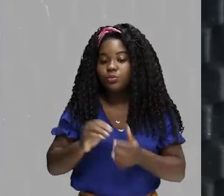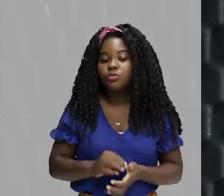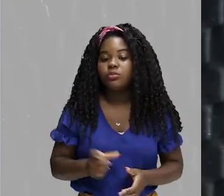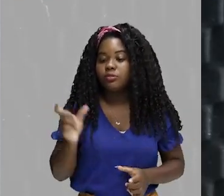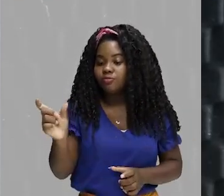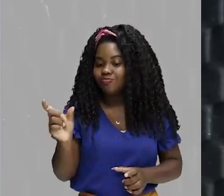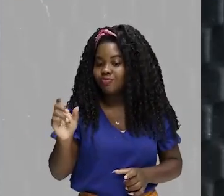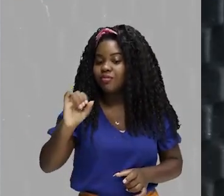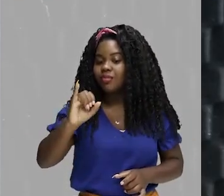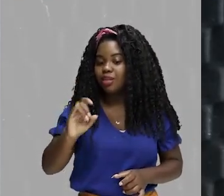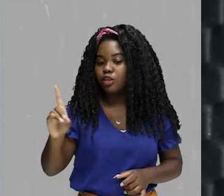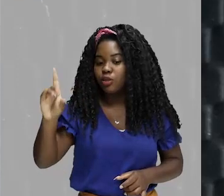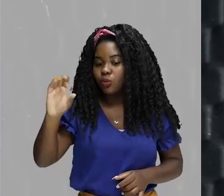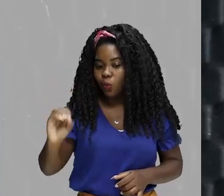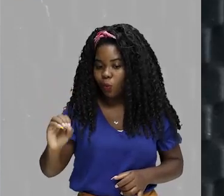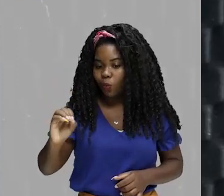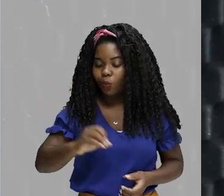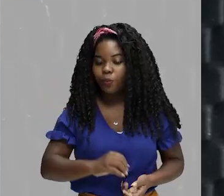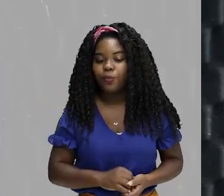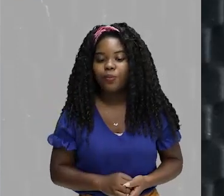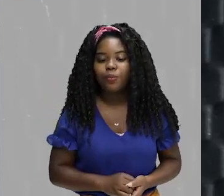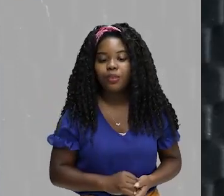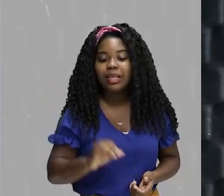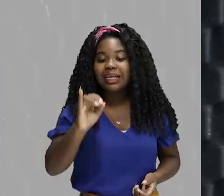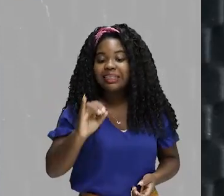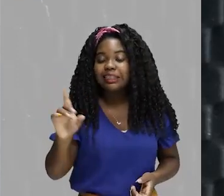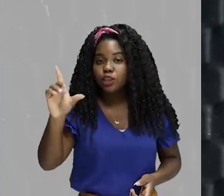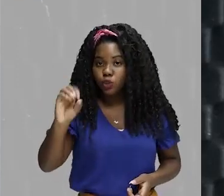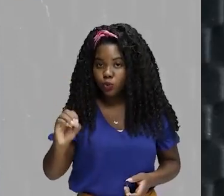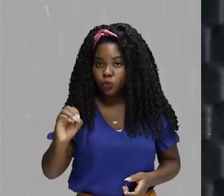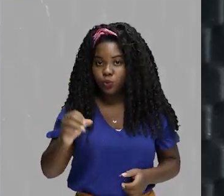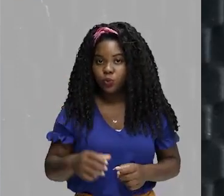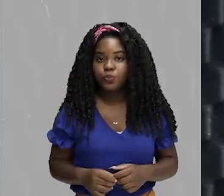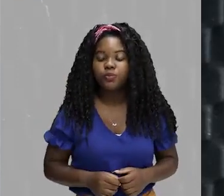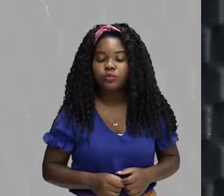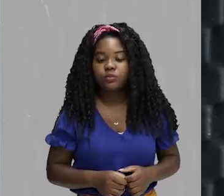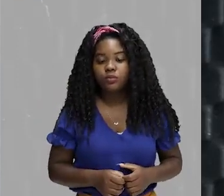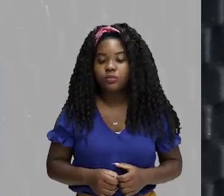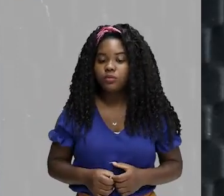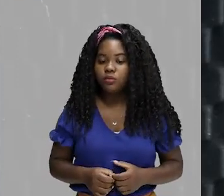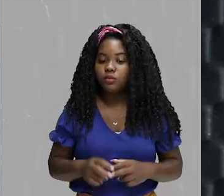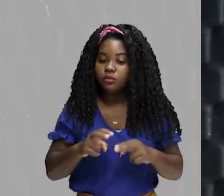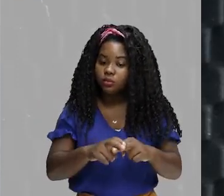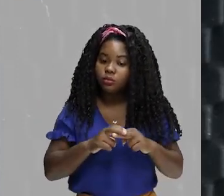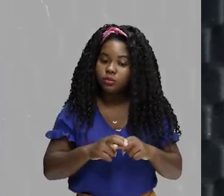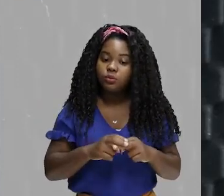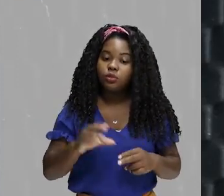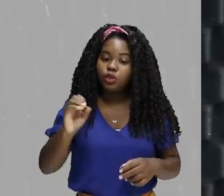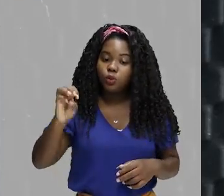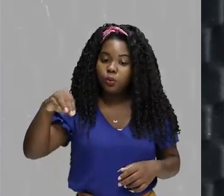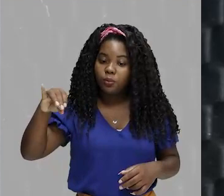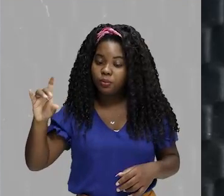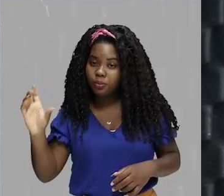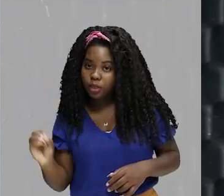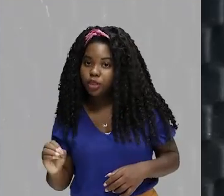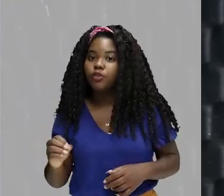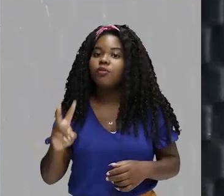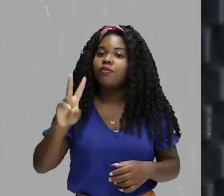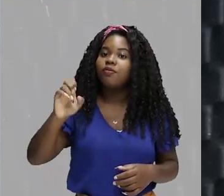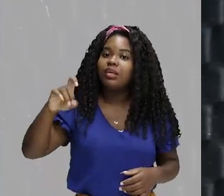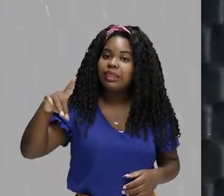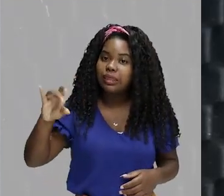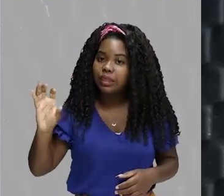a terminação ido, com a terminação ido. Por isso, sido, comido e